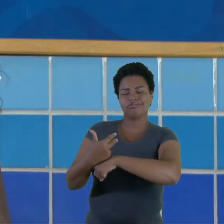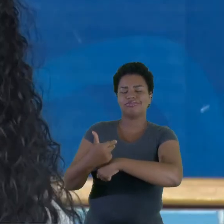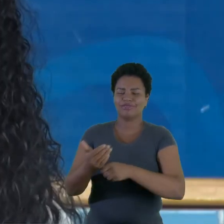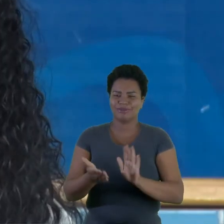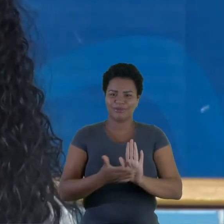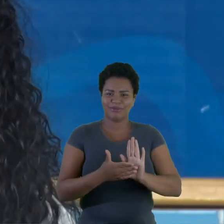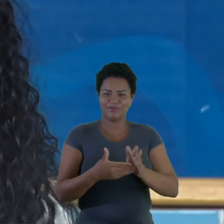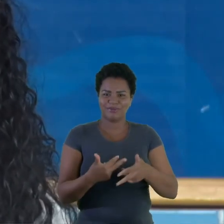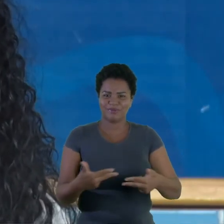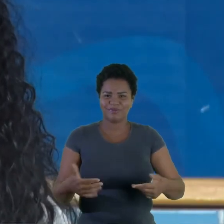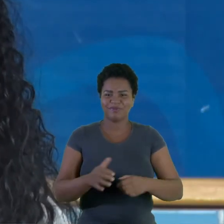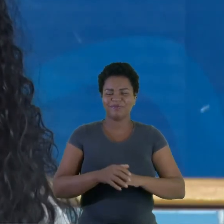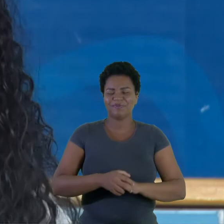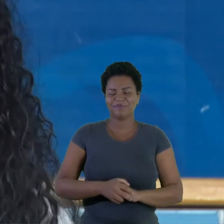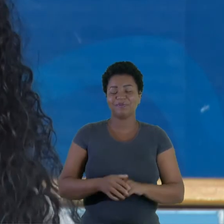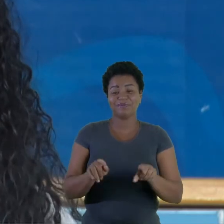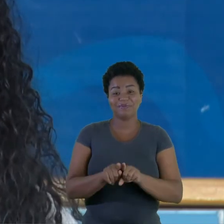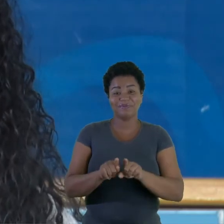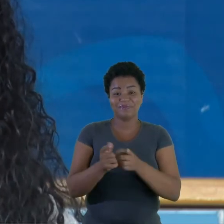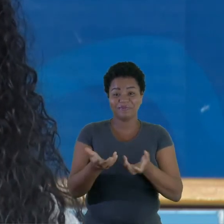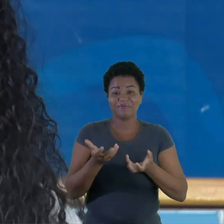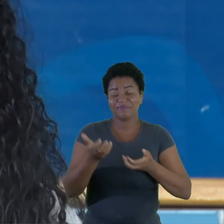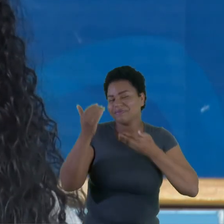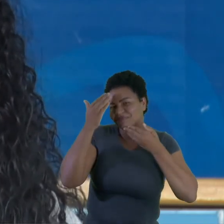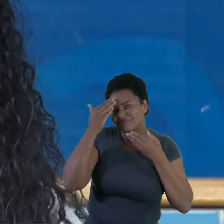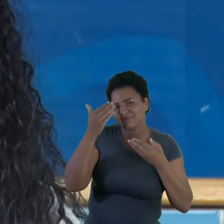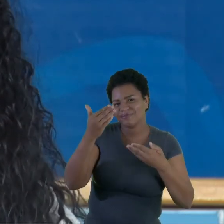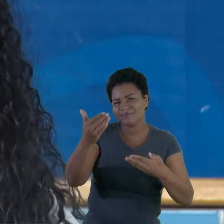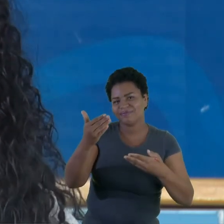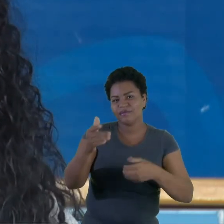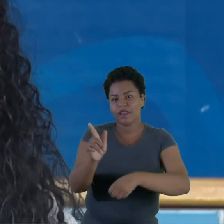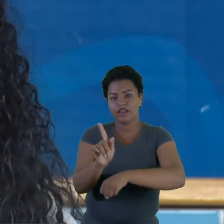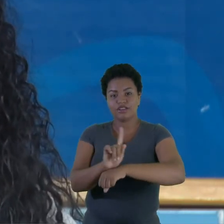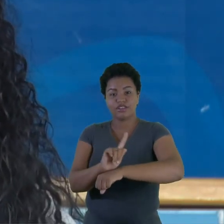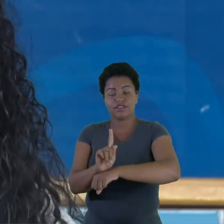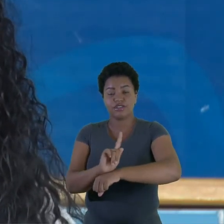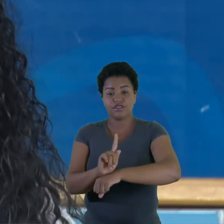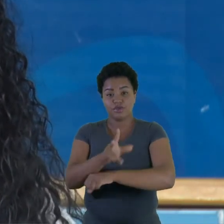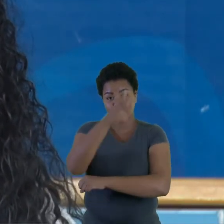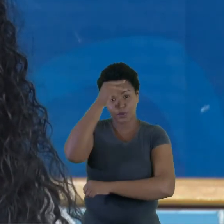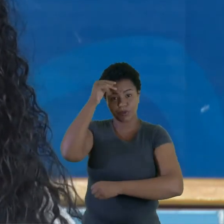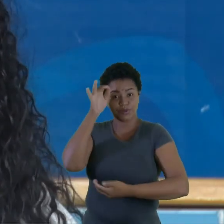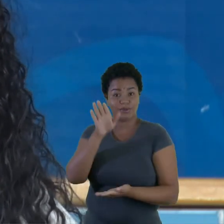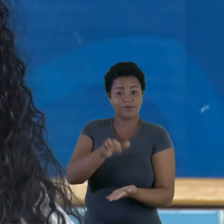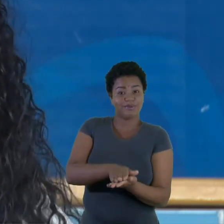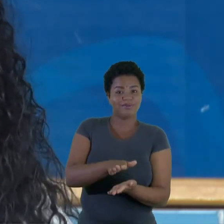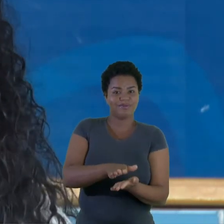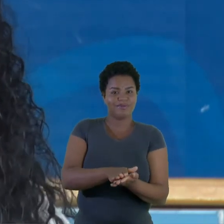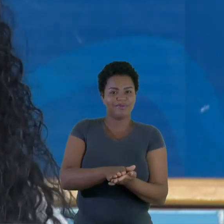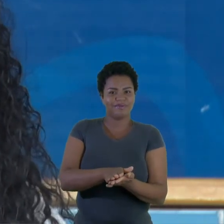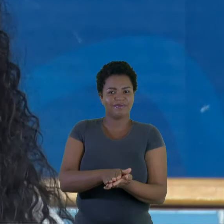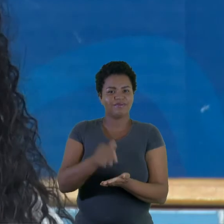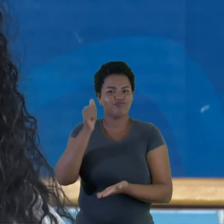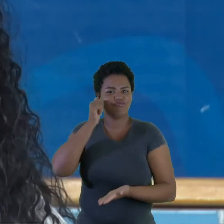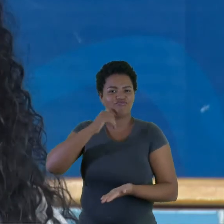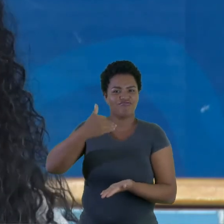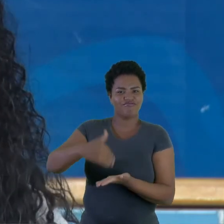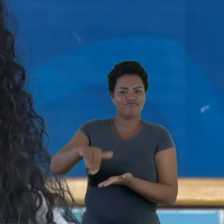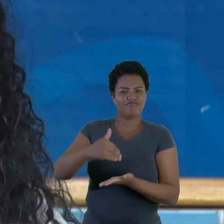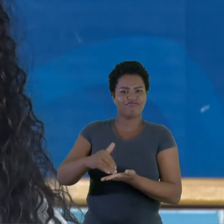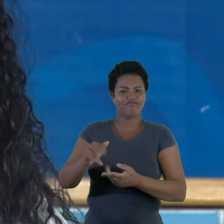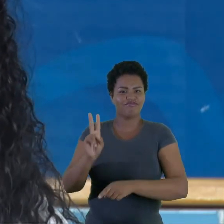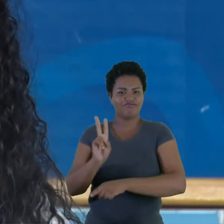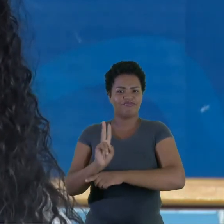também gostaríamos de agradecer a gestão do município de Palmas a secretária